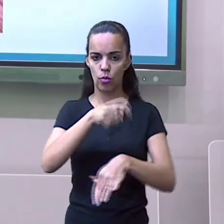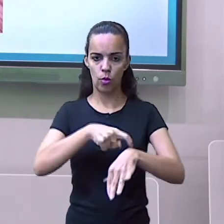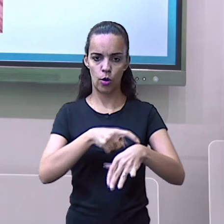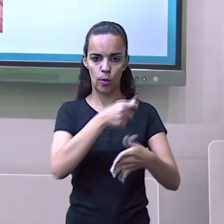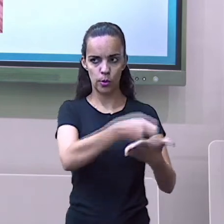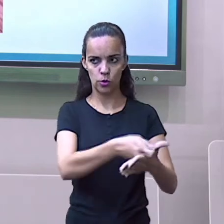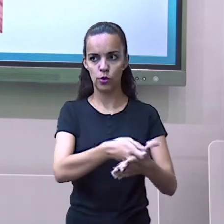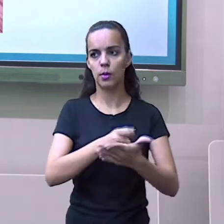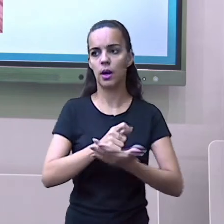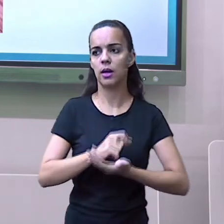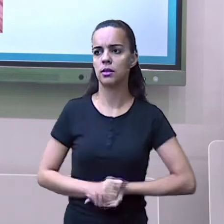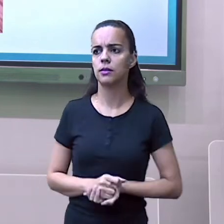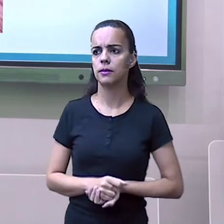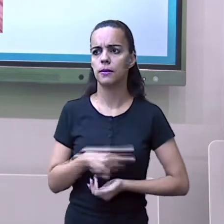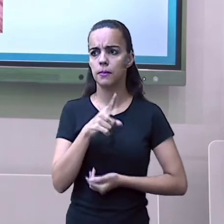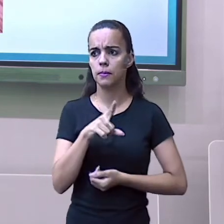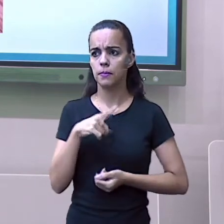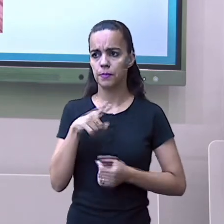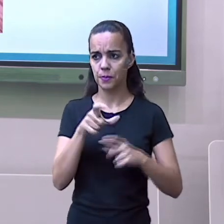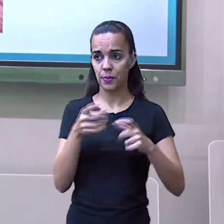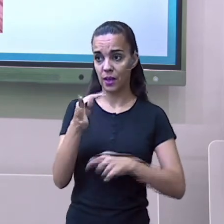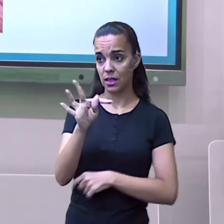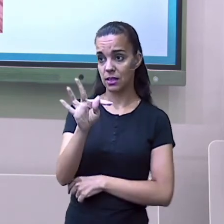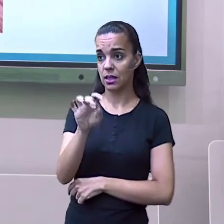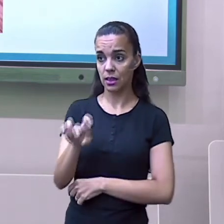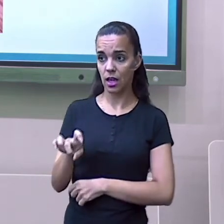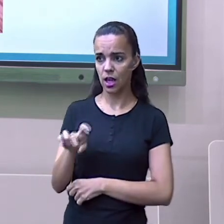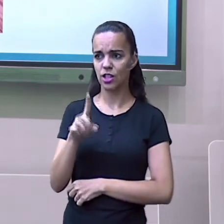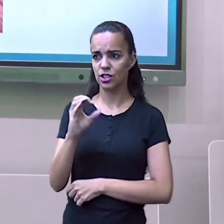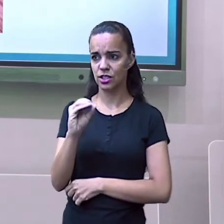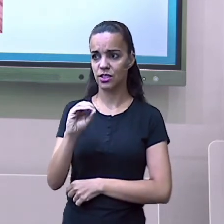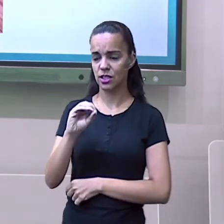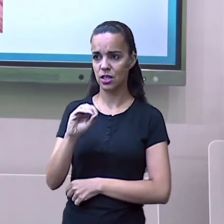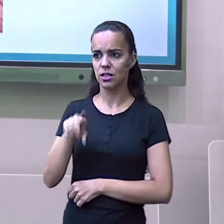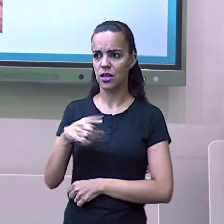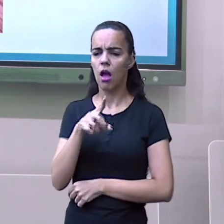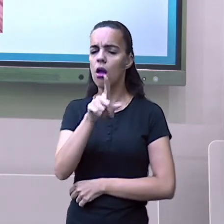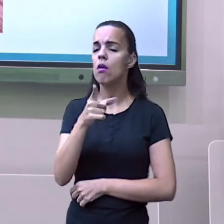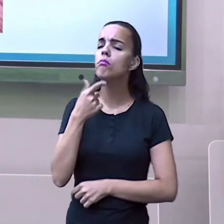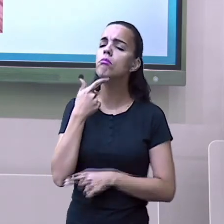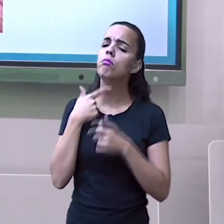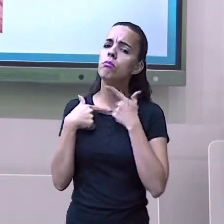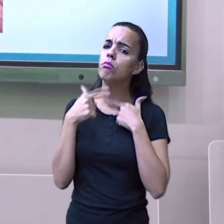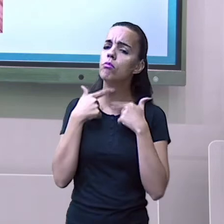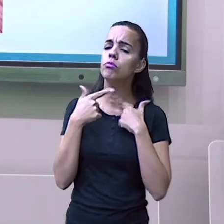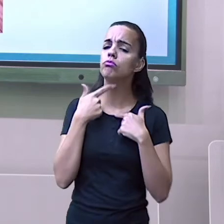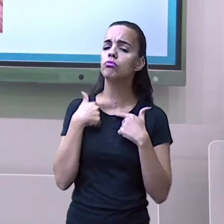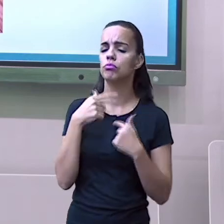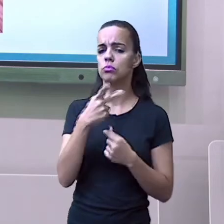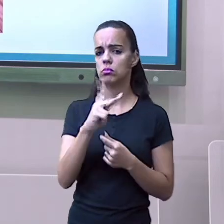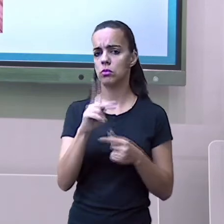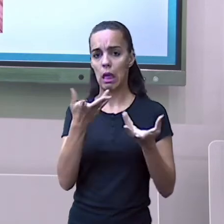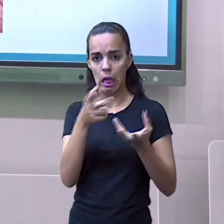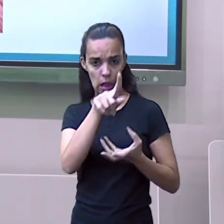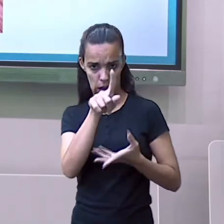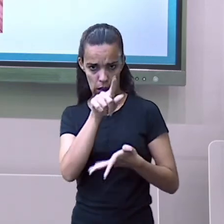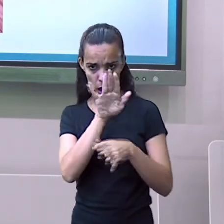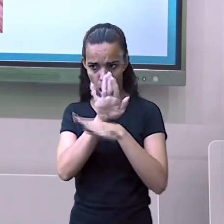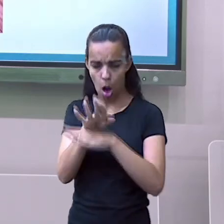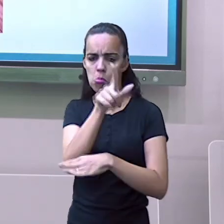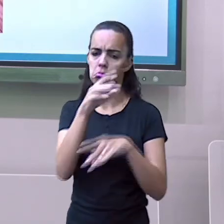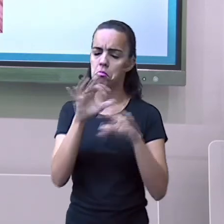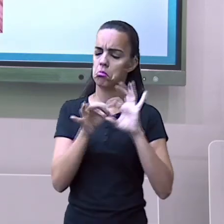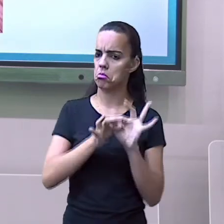e pronto. O pagamento dessa taxa de 10% é opcional. Você paga se quiser.